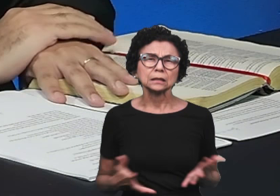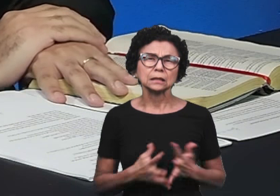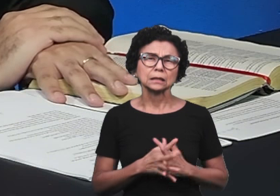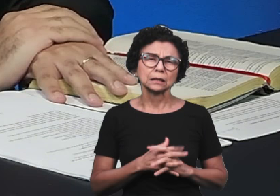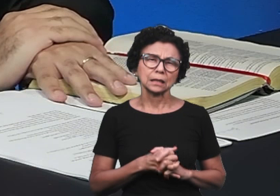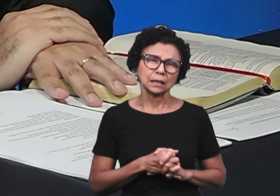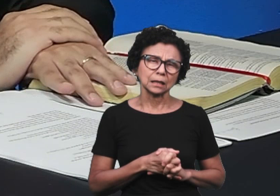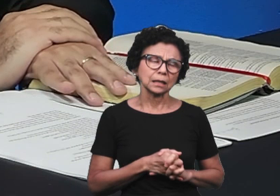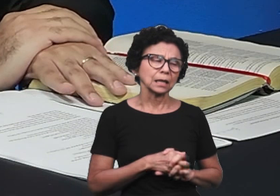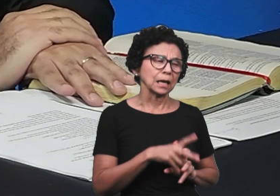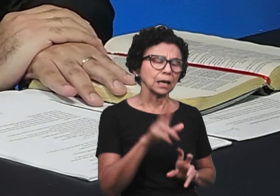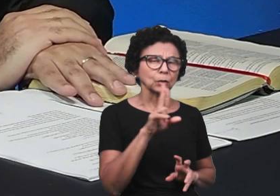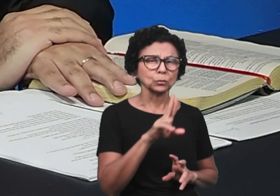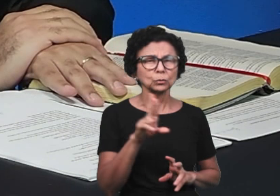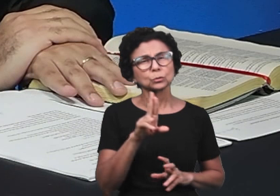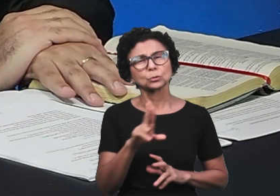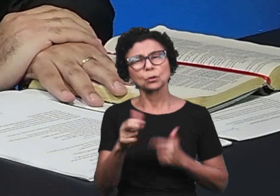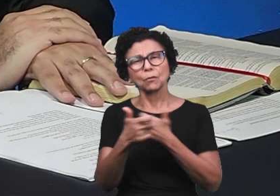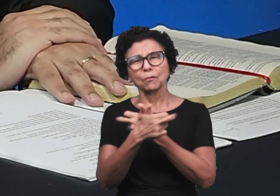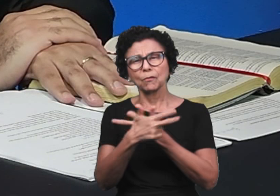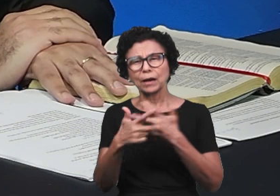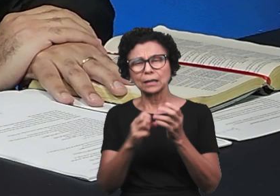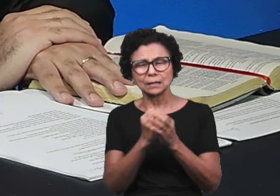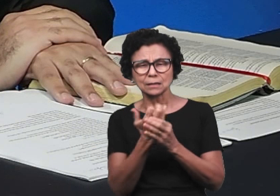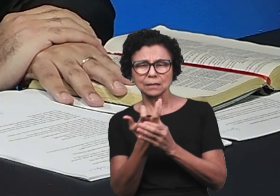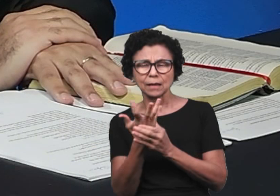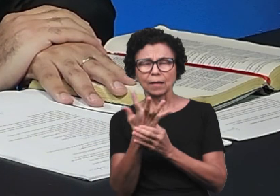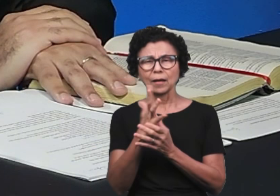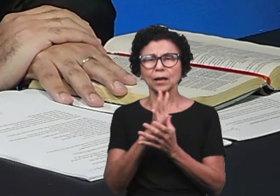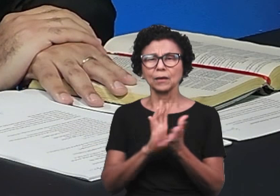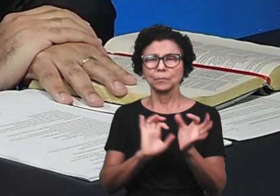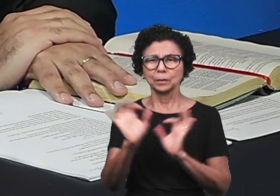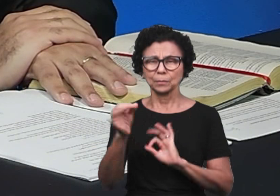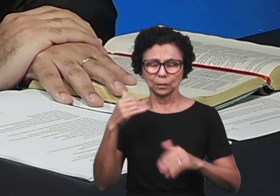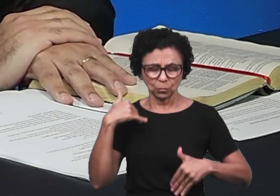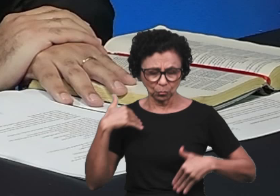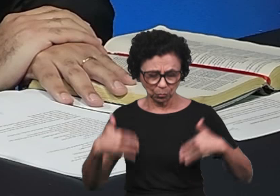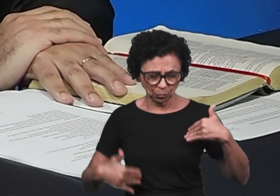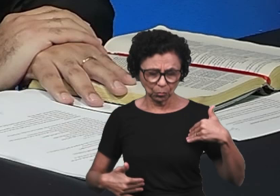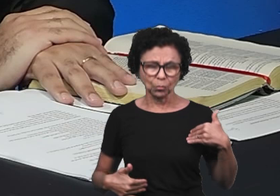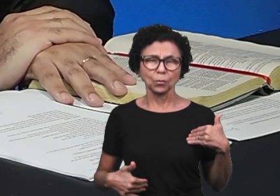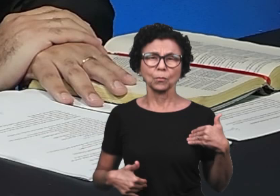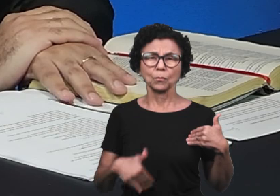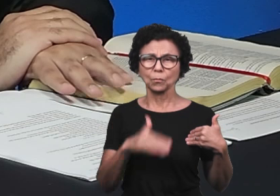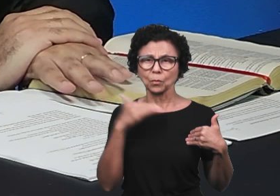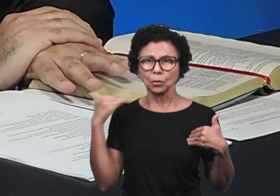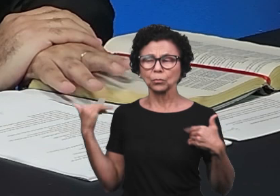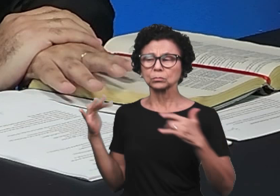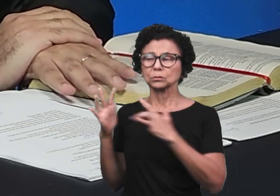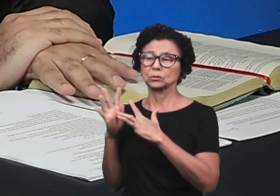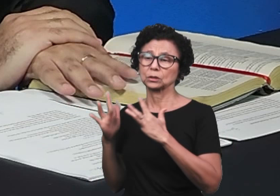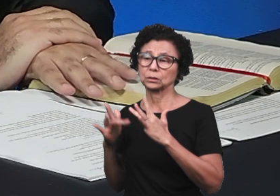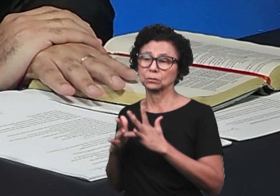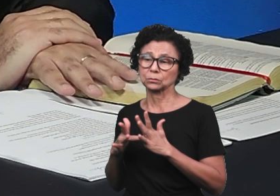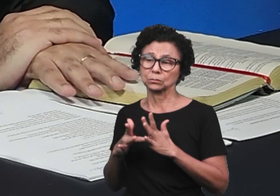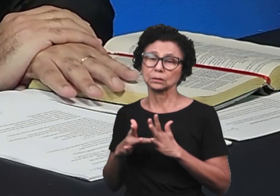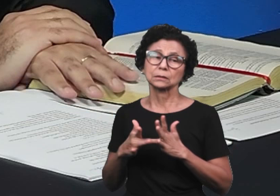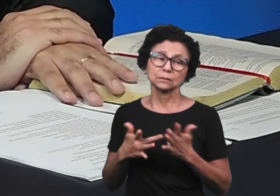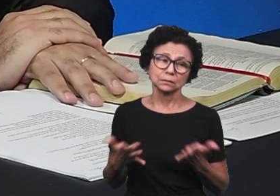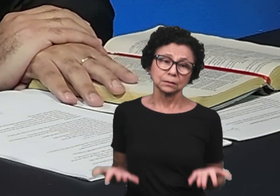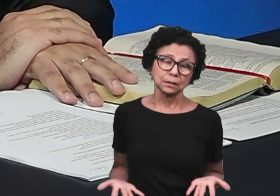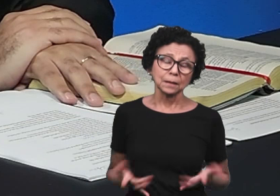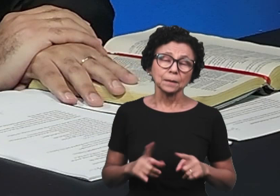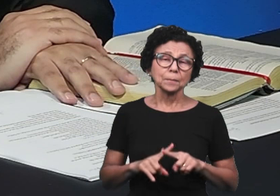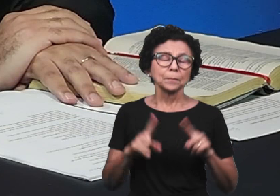de Jesus, unguento, prepará-lo, né, para aquela etapa. Mas tem uma coisa que